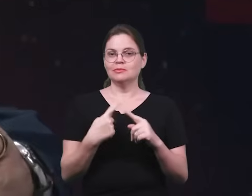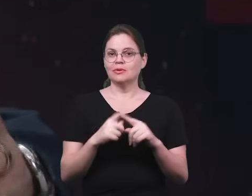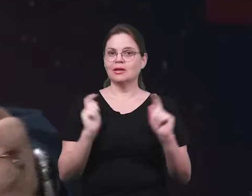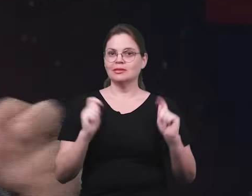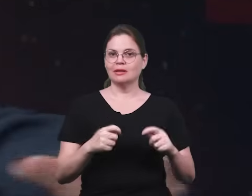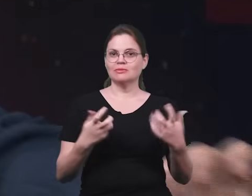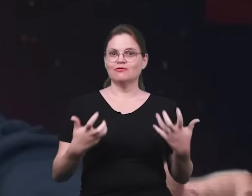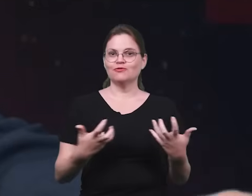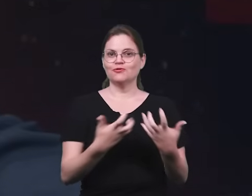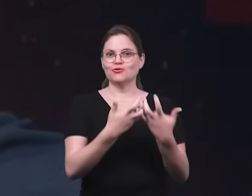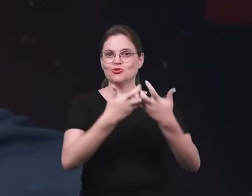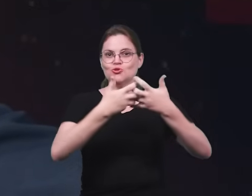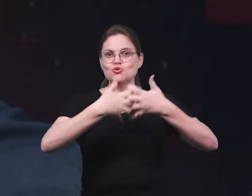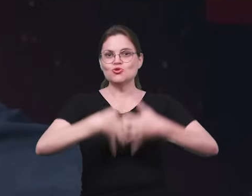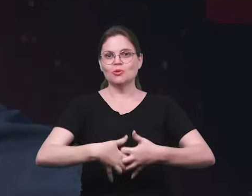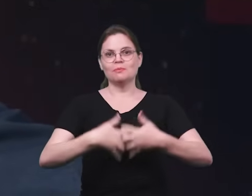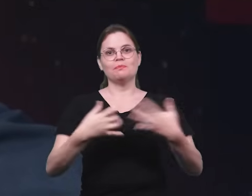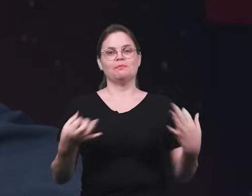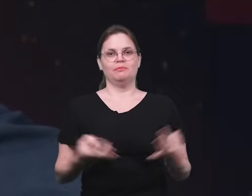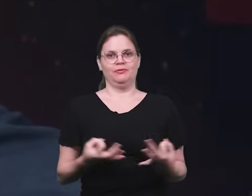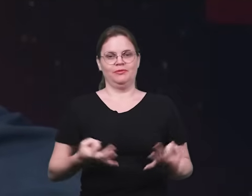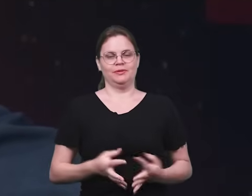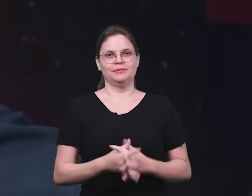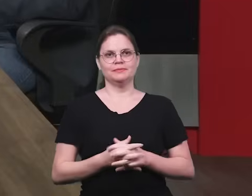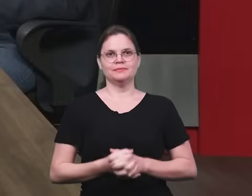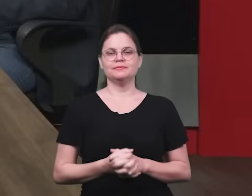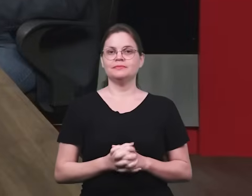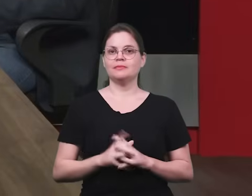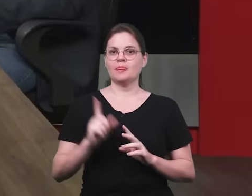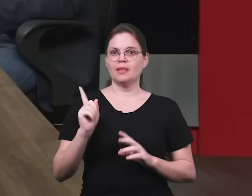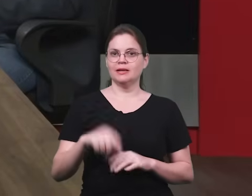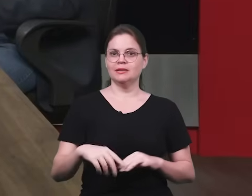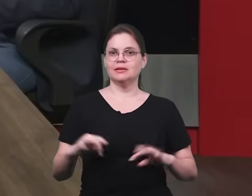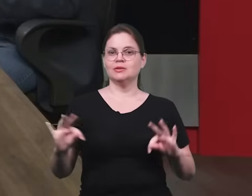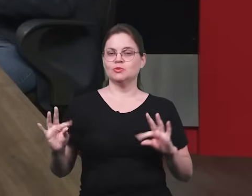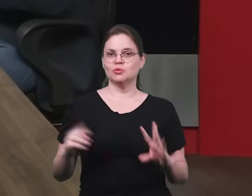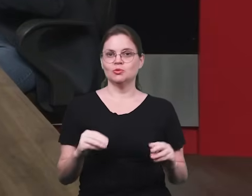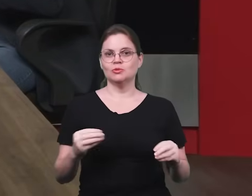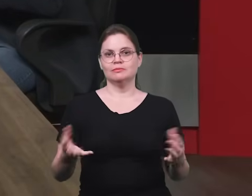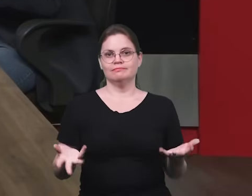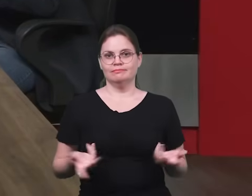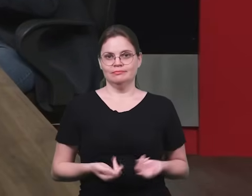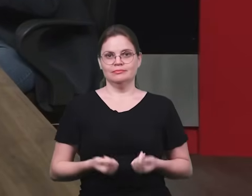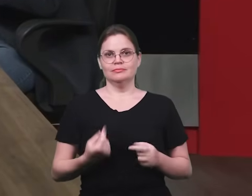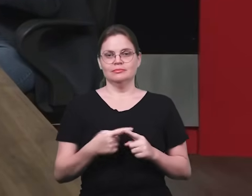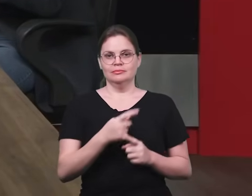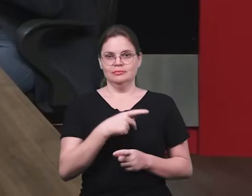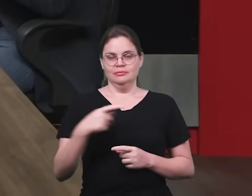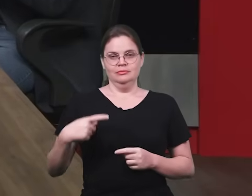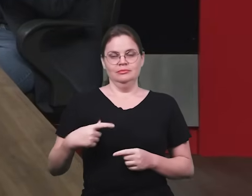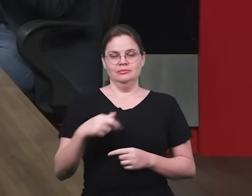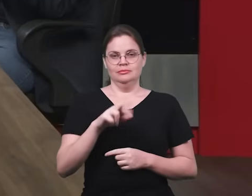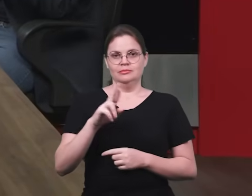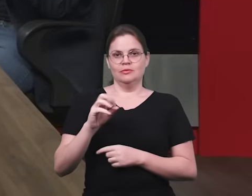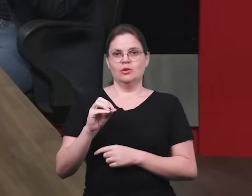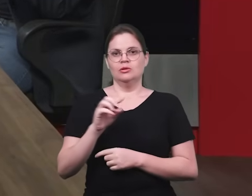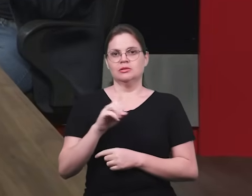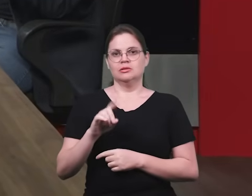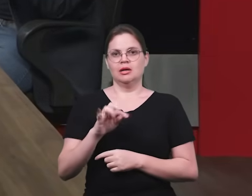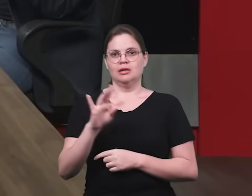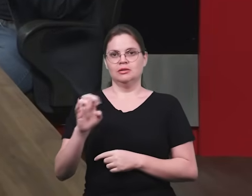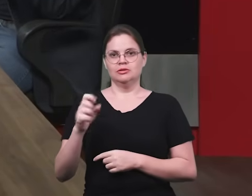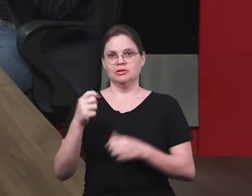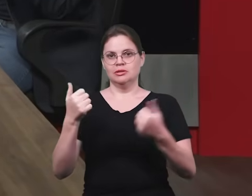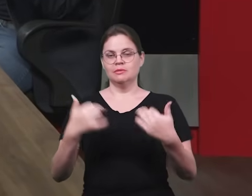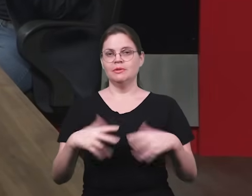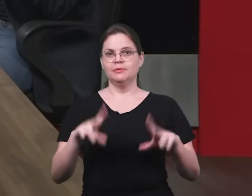funciona como uma engrenagem muito perfeita. É tão extraordinário, porque o pastor Zé tocou num ponto muito interessante, que é